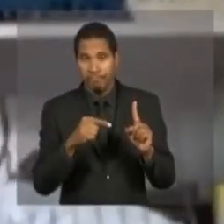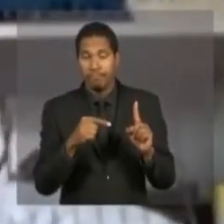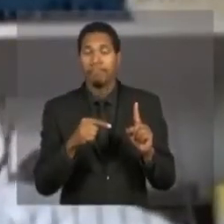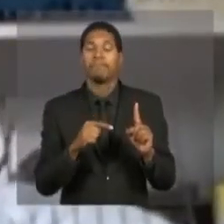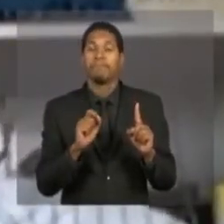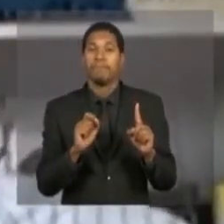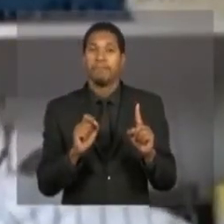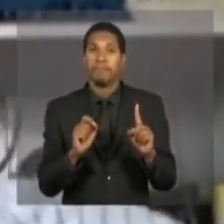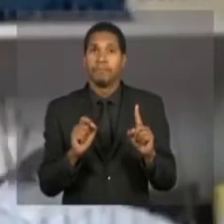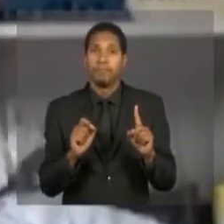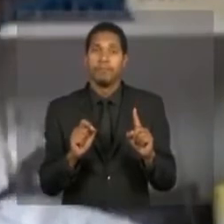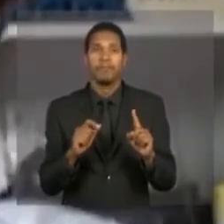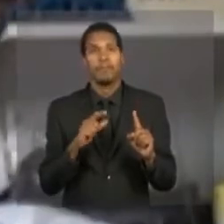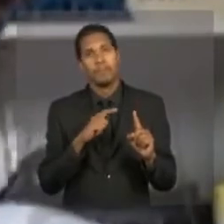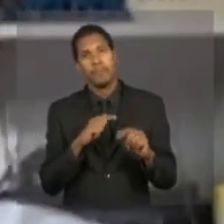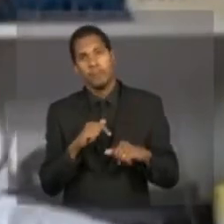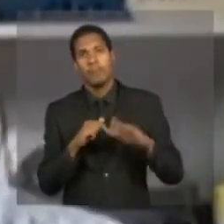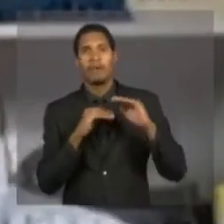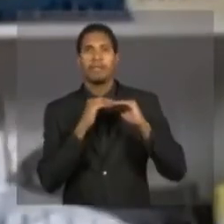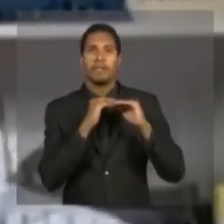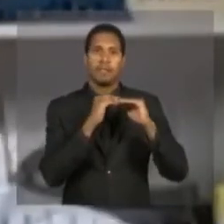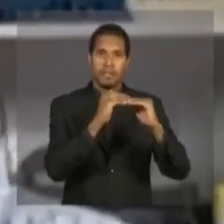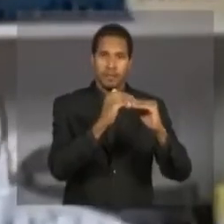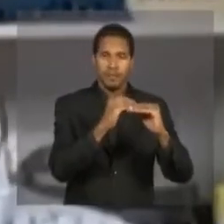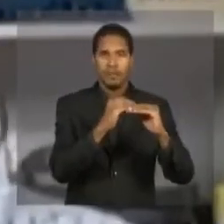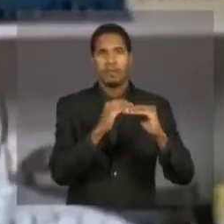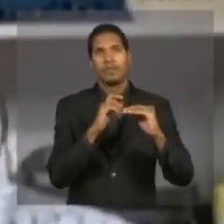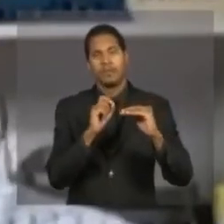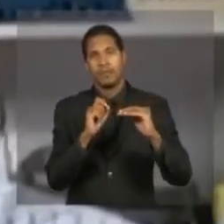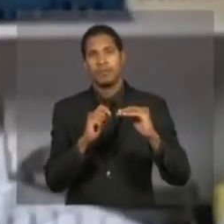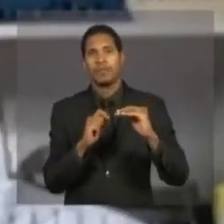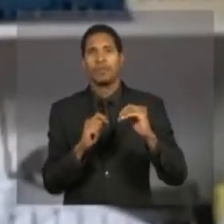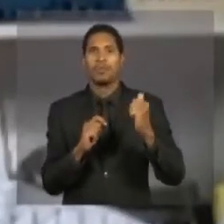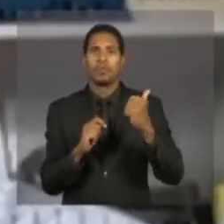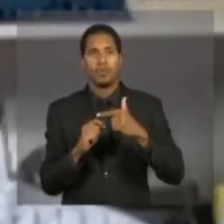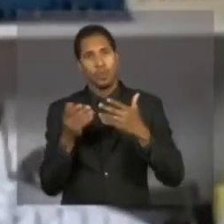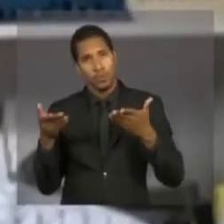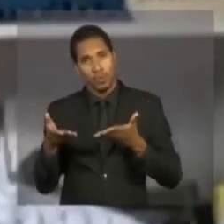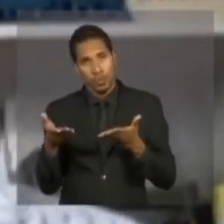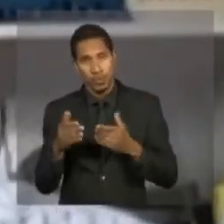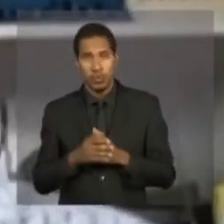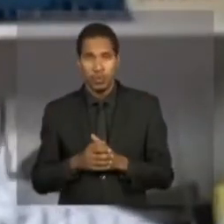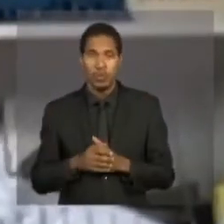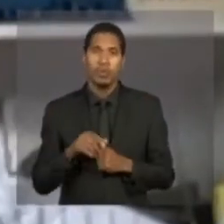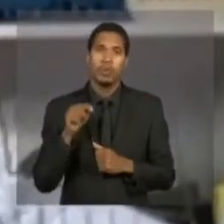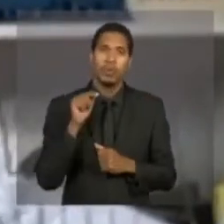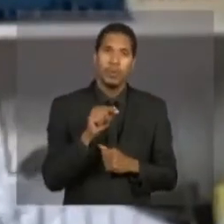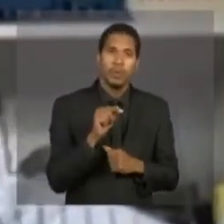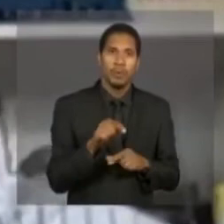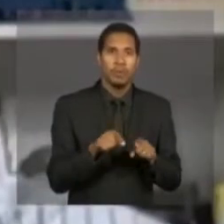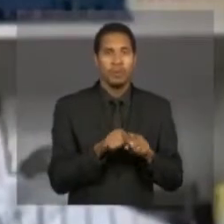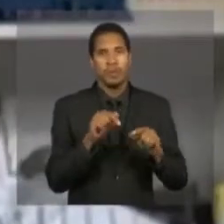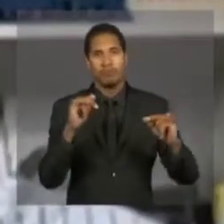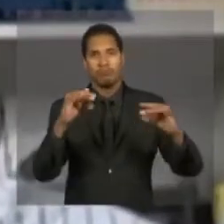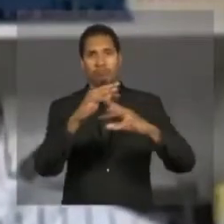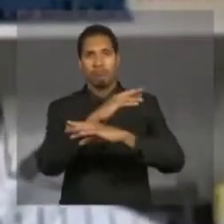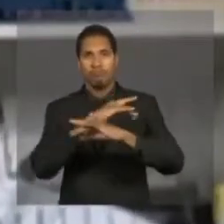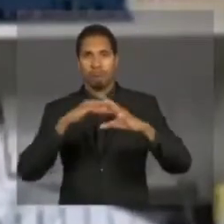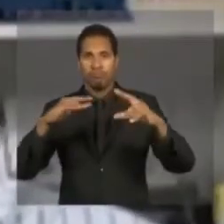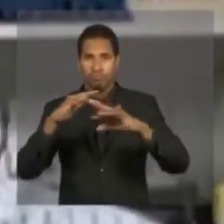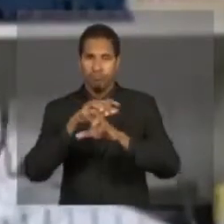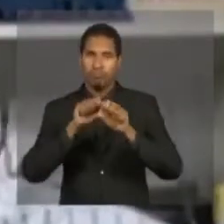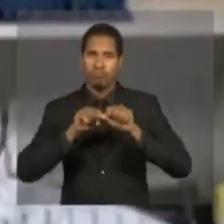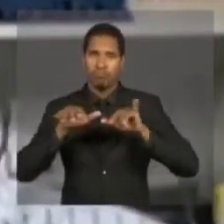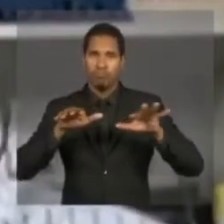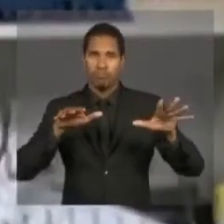mais estável e descendente do que o que a gente tem hoje. Com esse estágio de circulação do vírus, não dá para